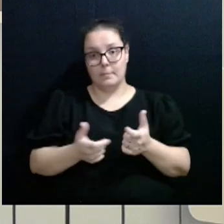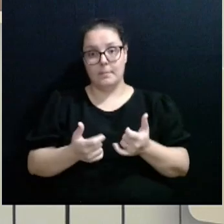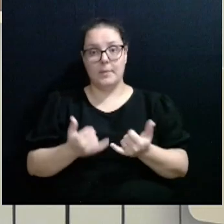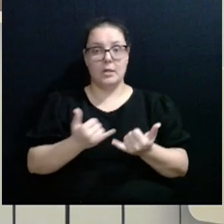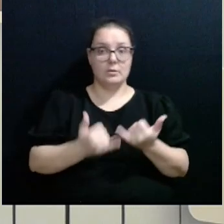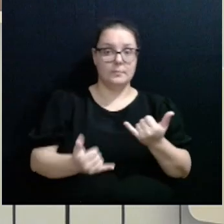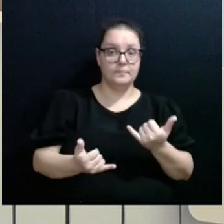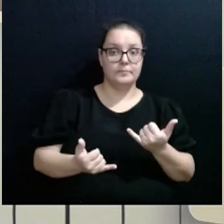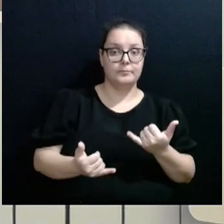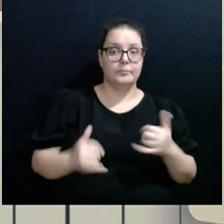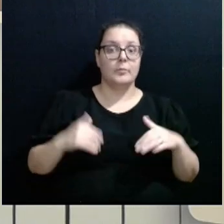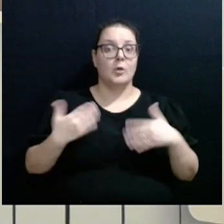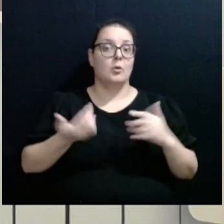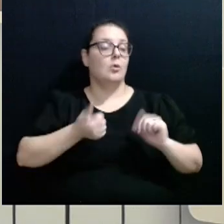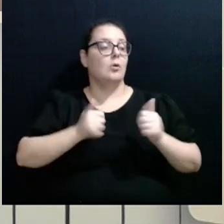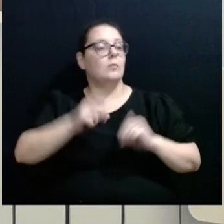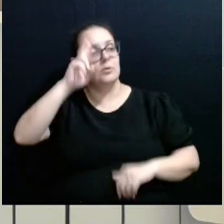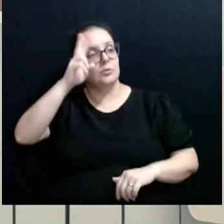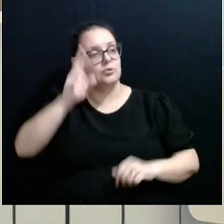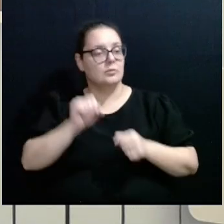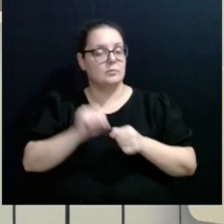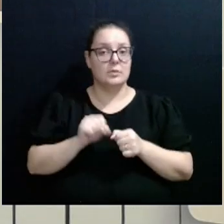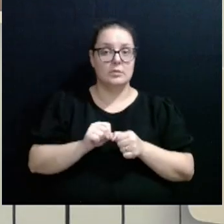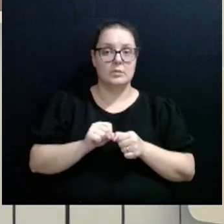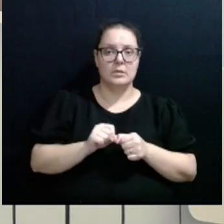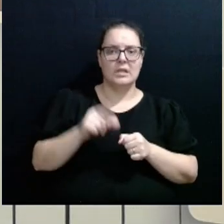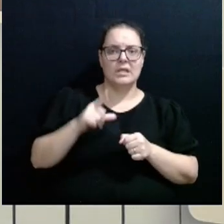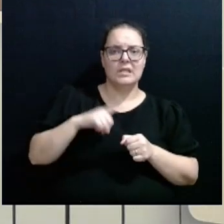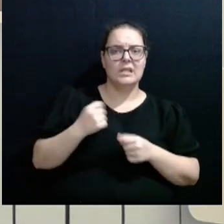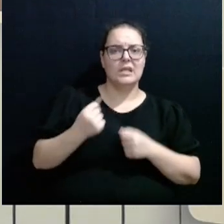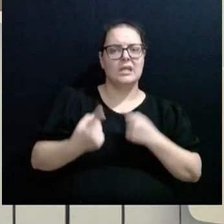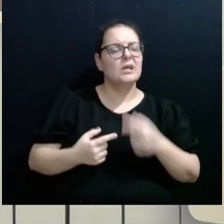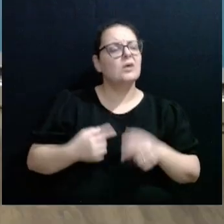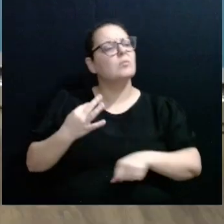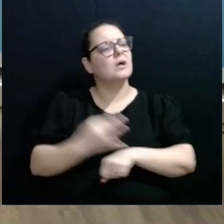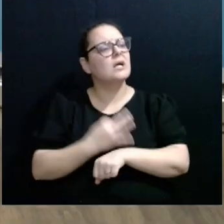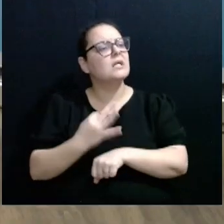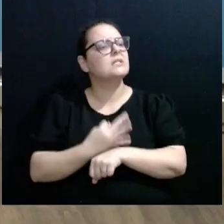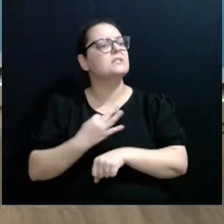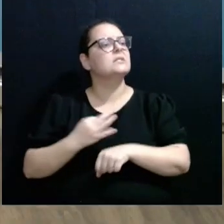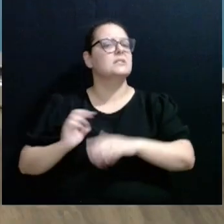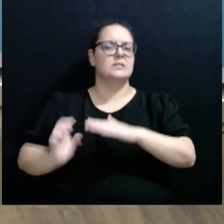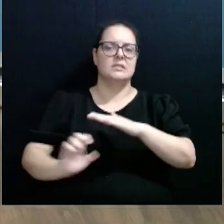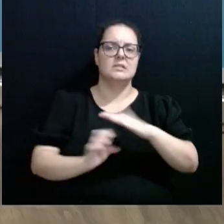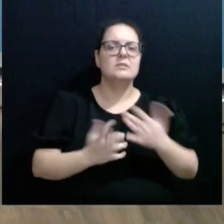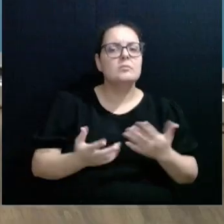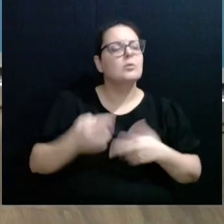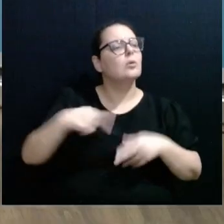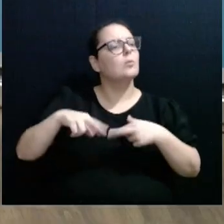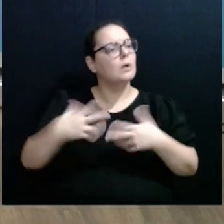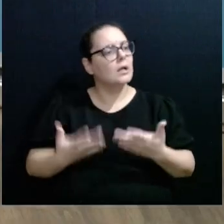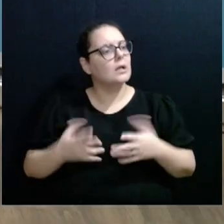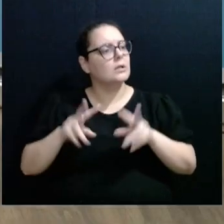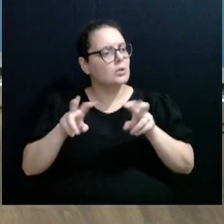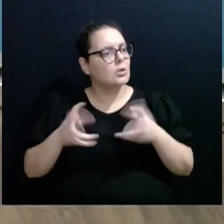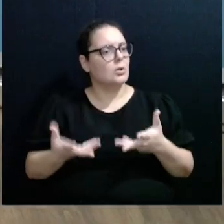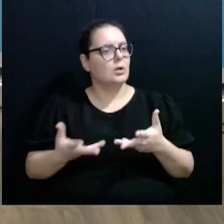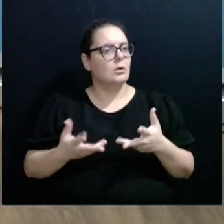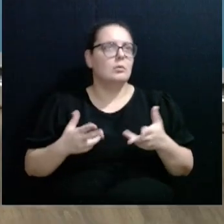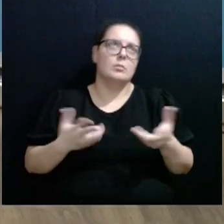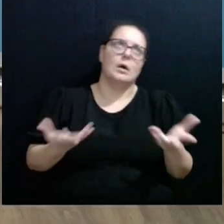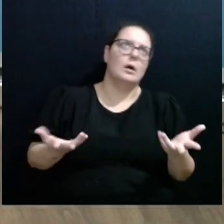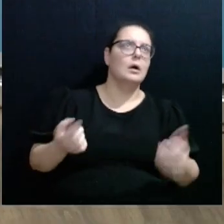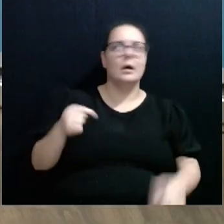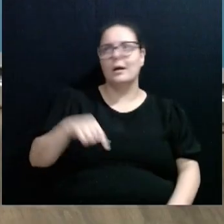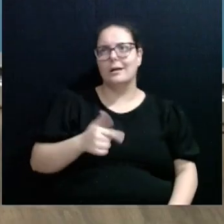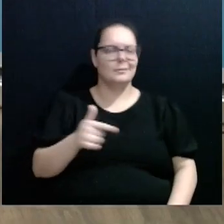avaliação que o senhor faz? E existe ainda uma resistência das empresas em relação a este assunto, como se aqui não tem nada disso,